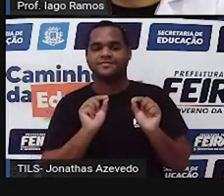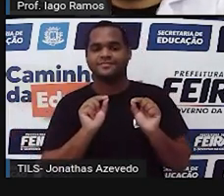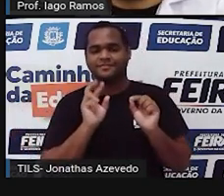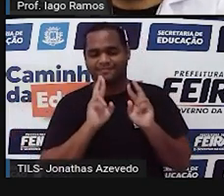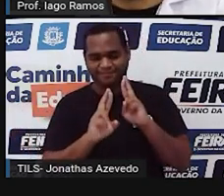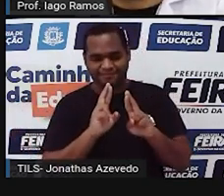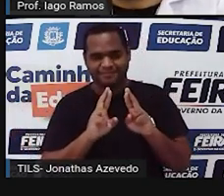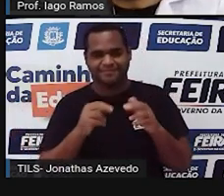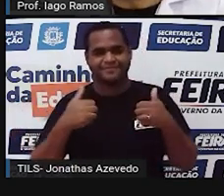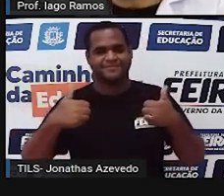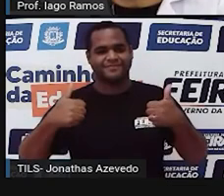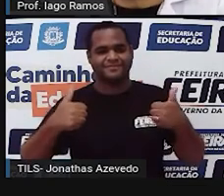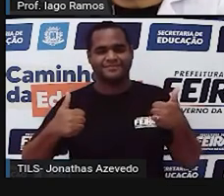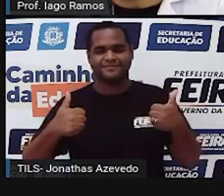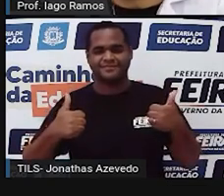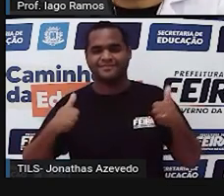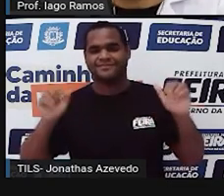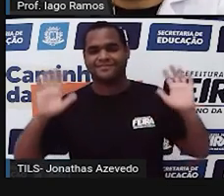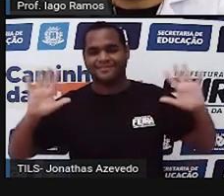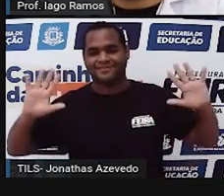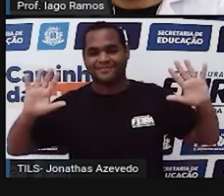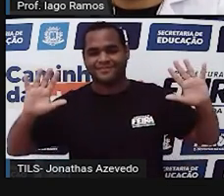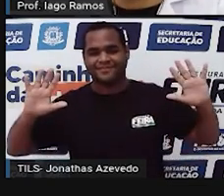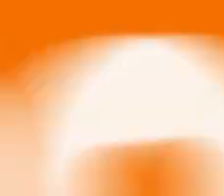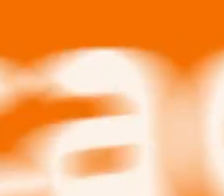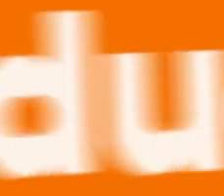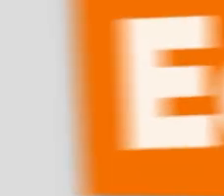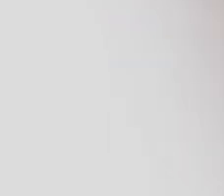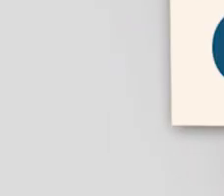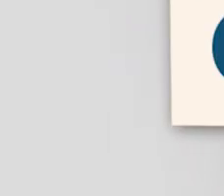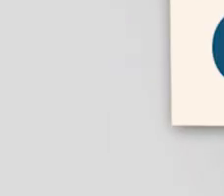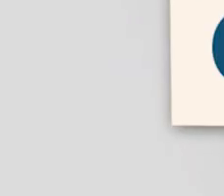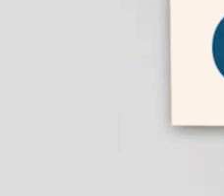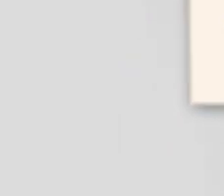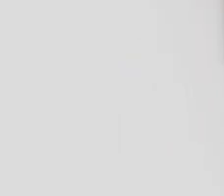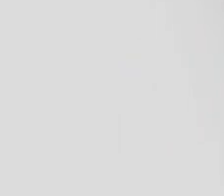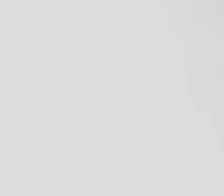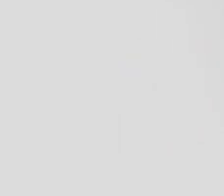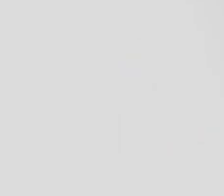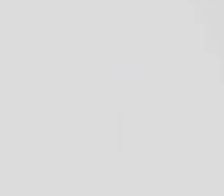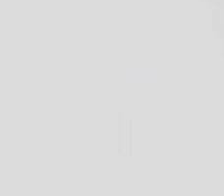solução tá bom leu até mais é